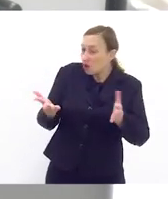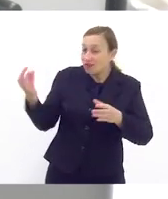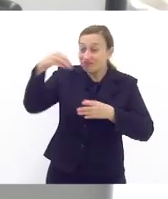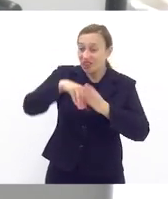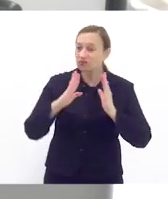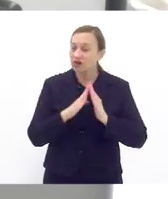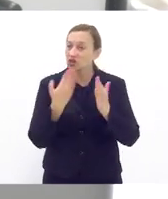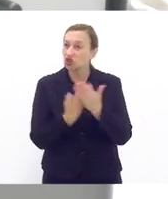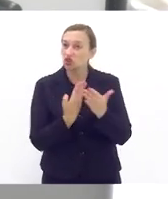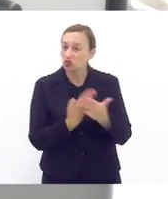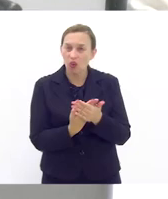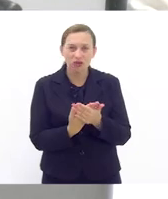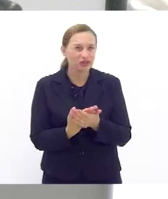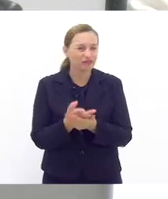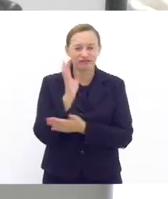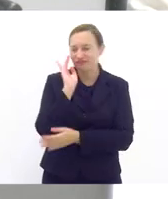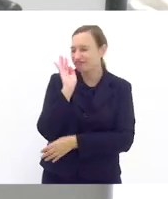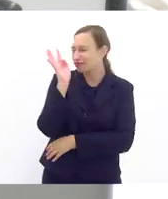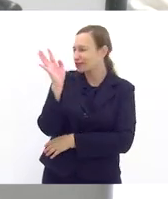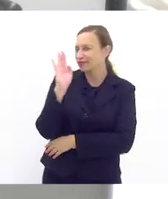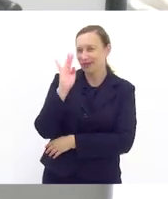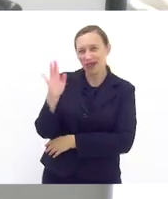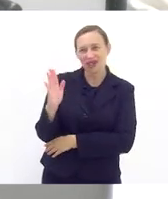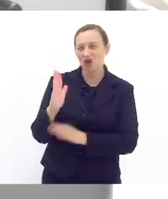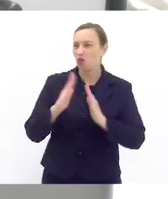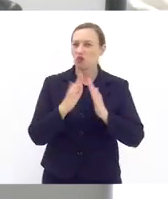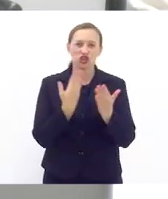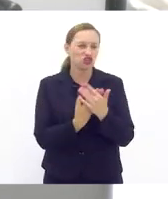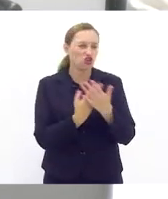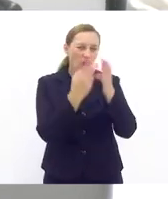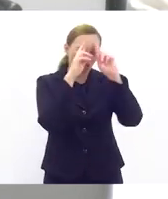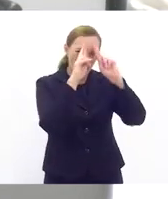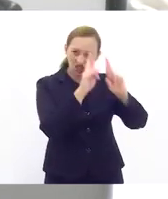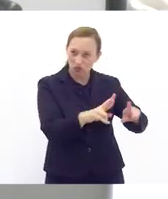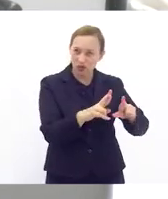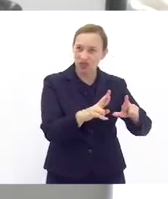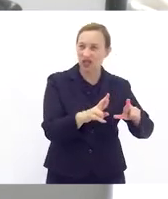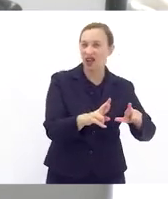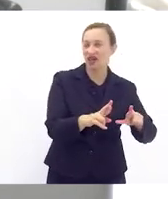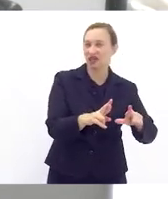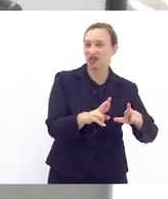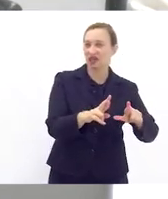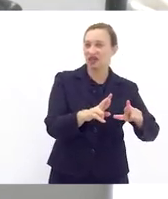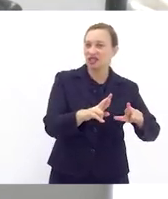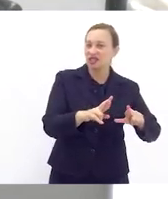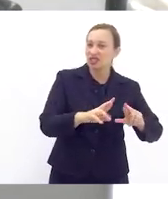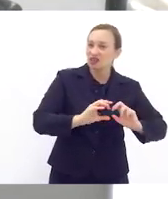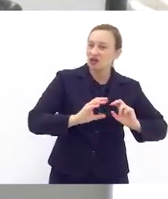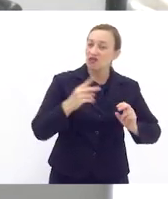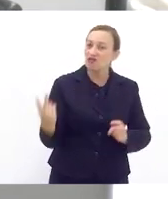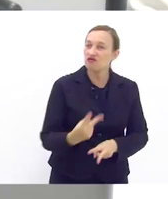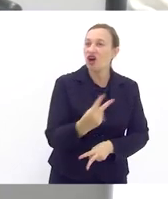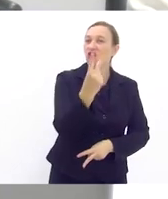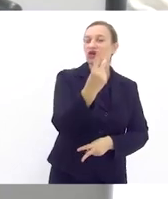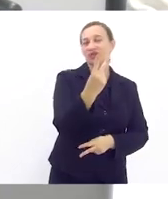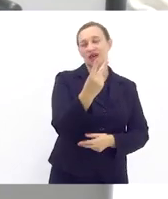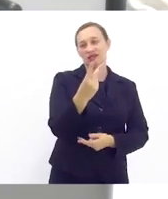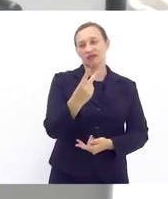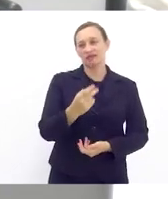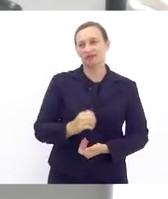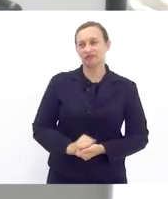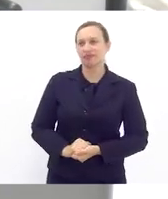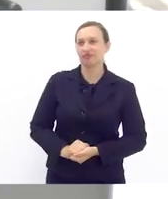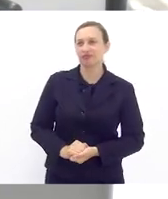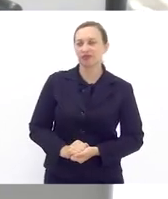escolas nós imaginaríamos uma escola sendo respeitada sendo ouvida sendo abraçada por sua comunidade